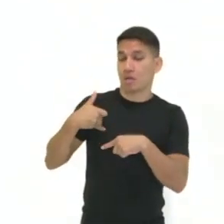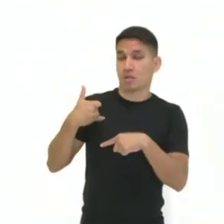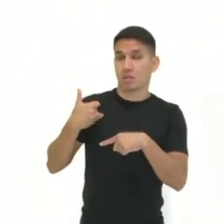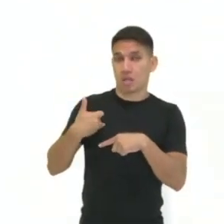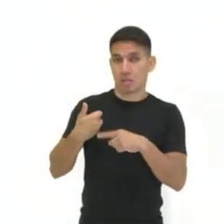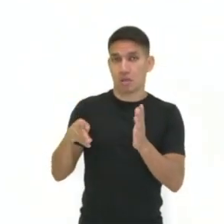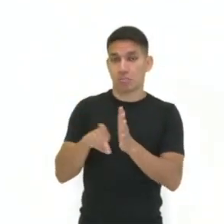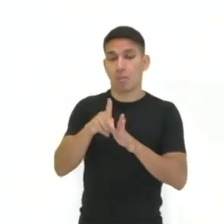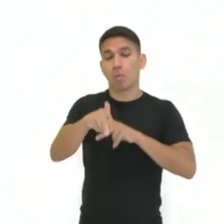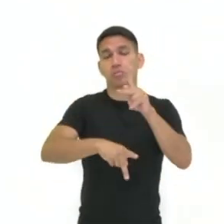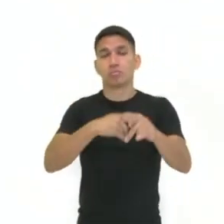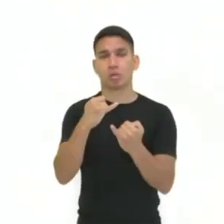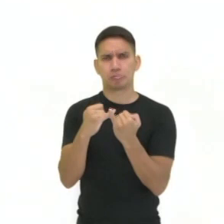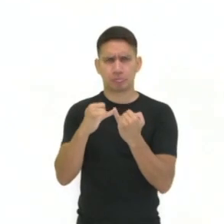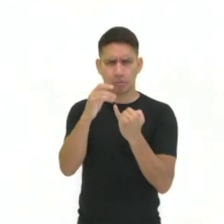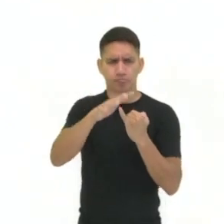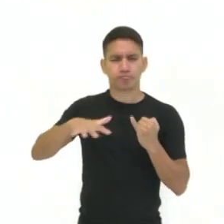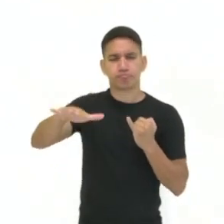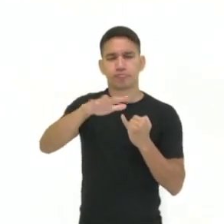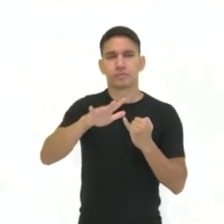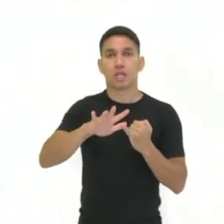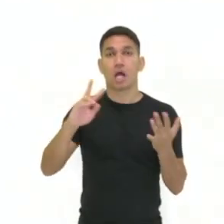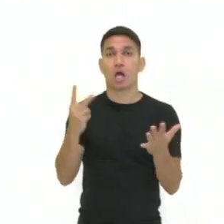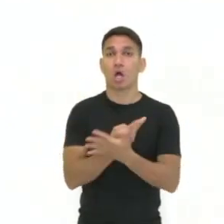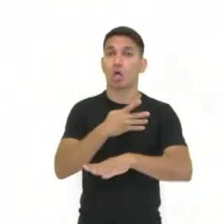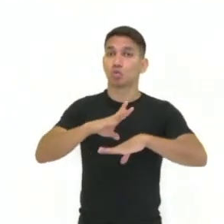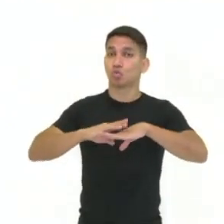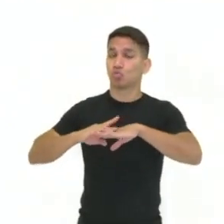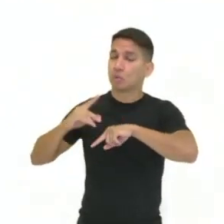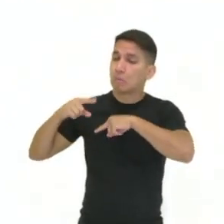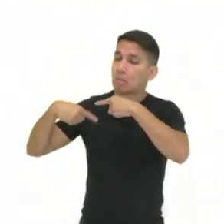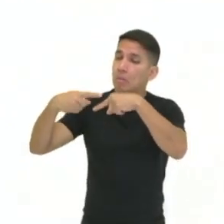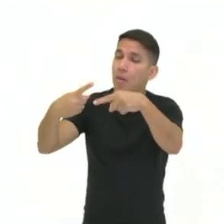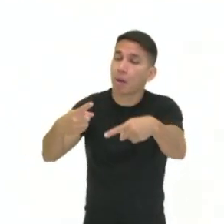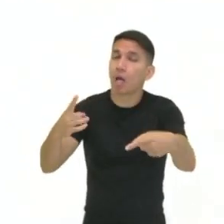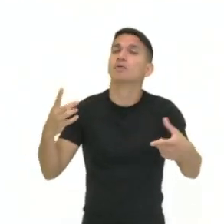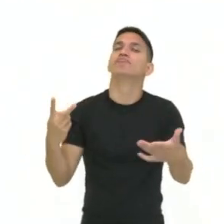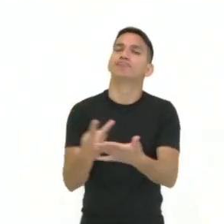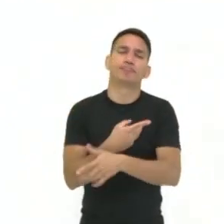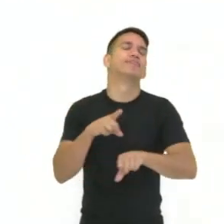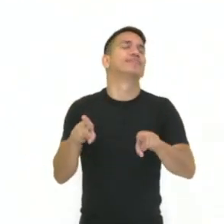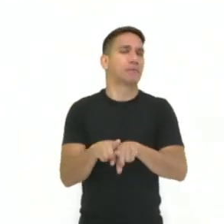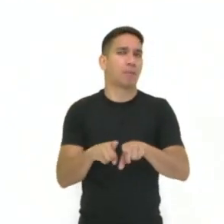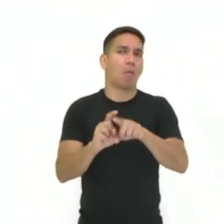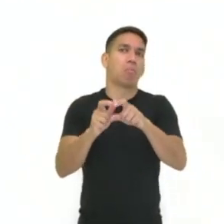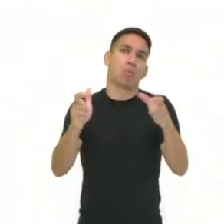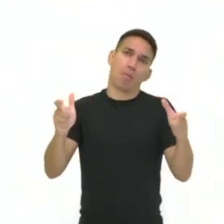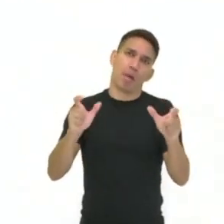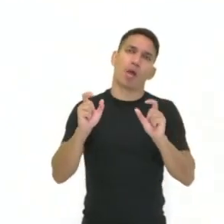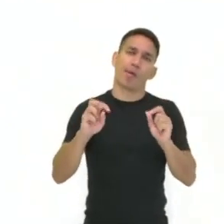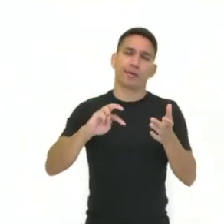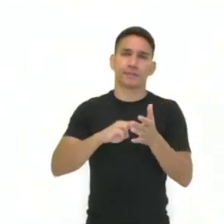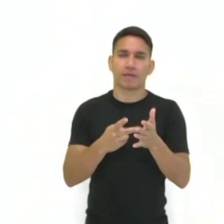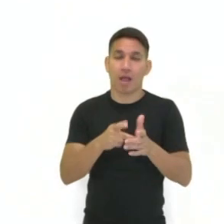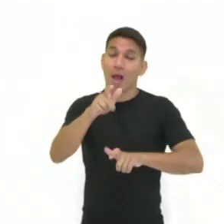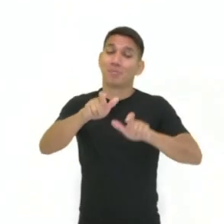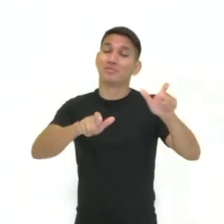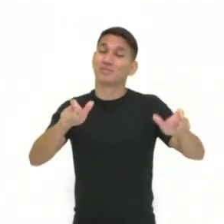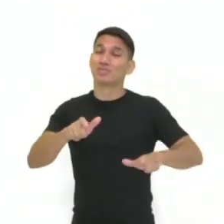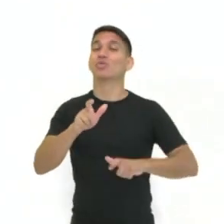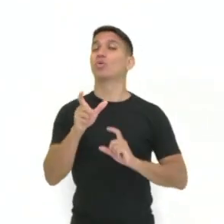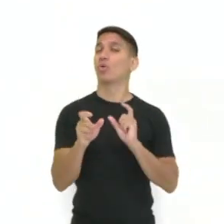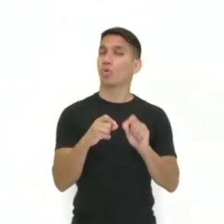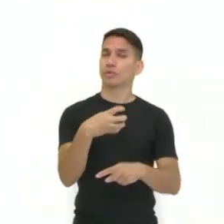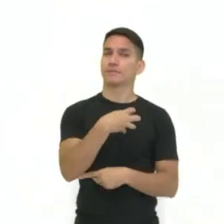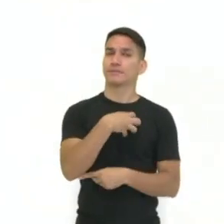da população, a incidência de doenças crônicas também tem crescido. Ou seja, as pessoas